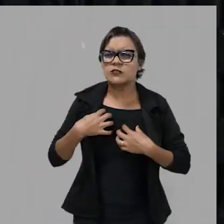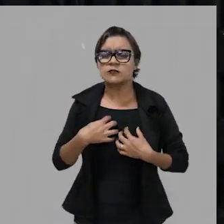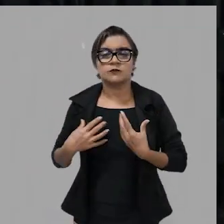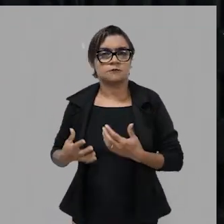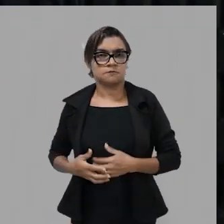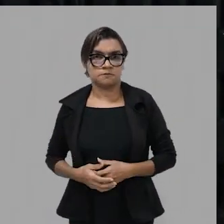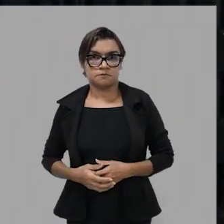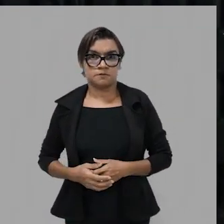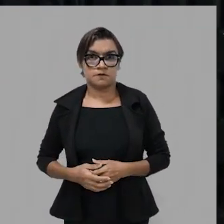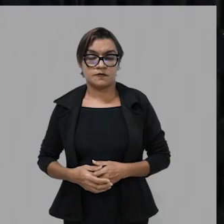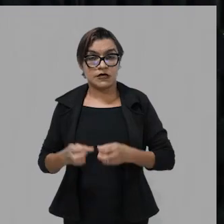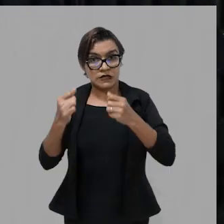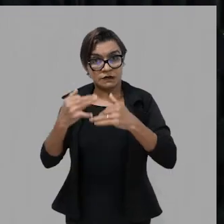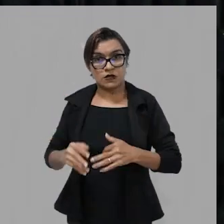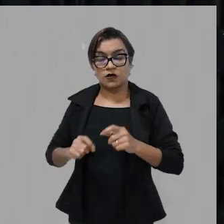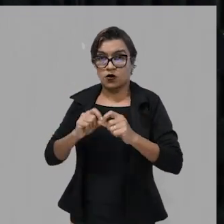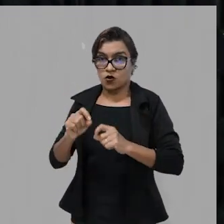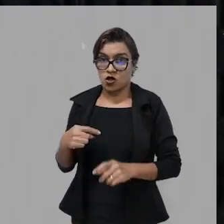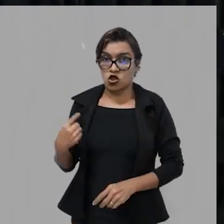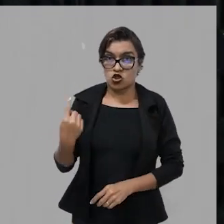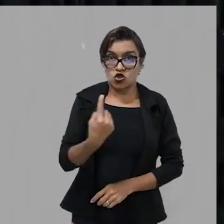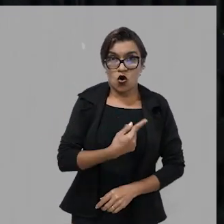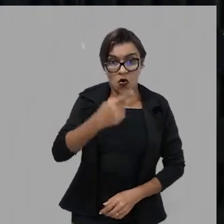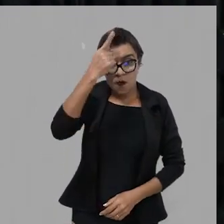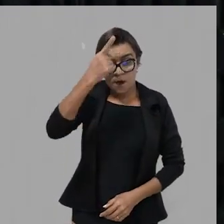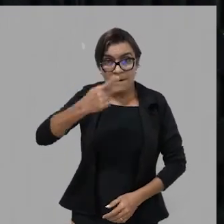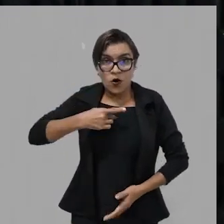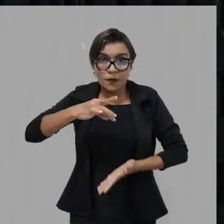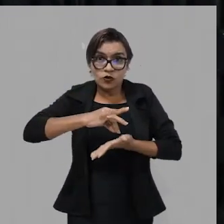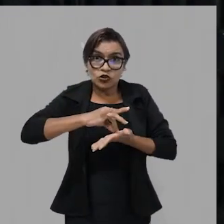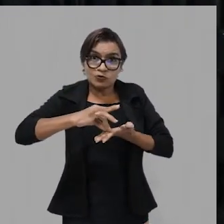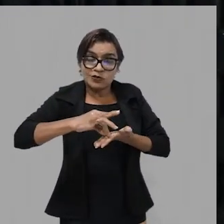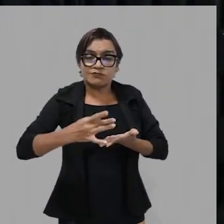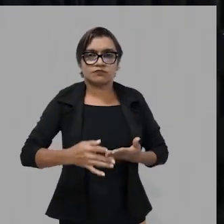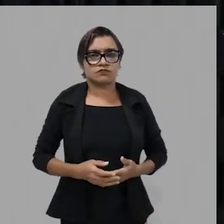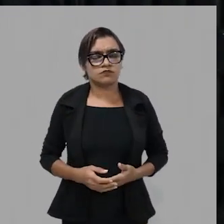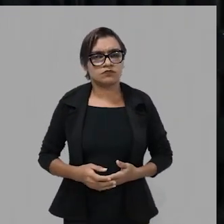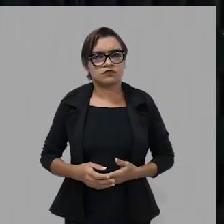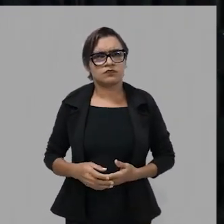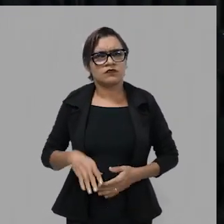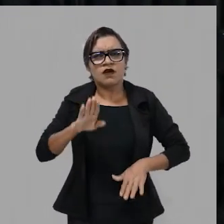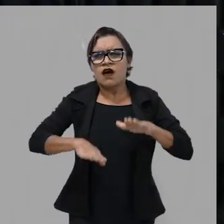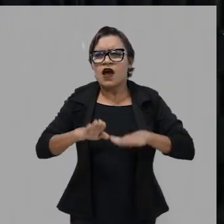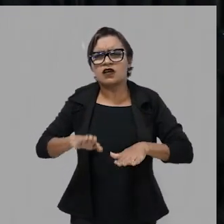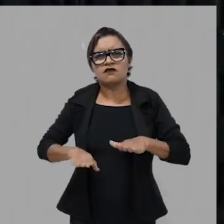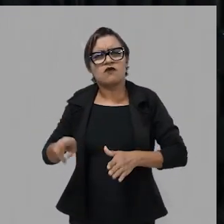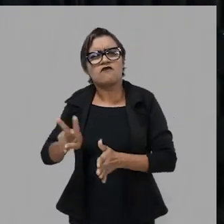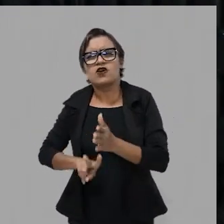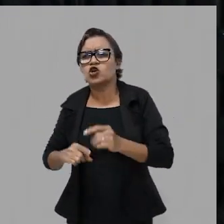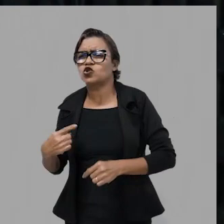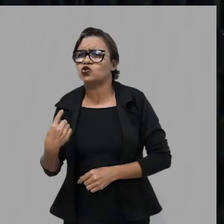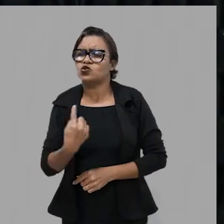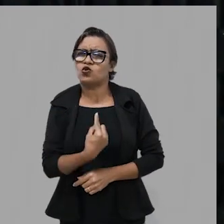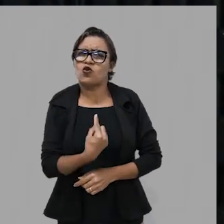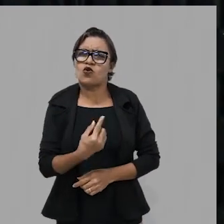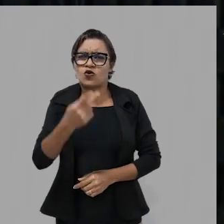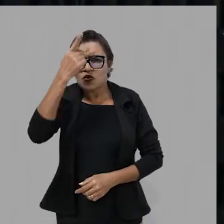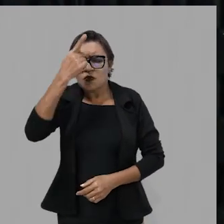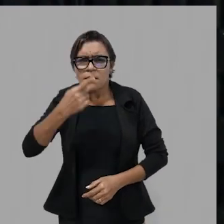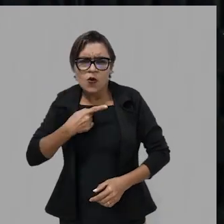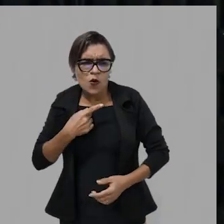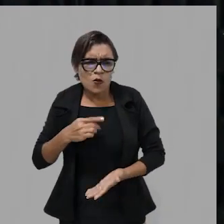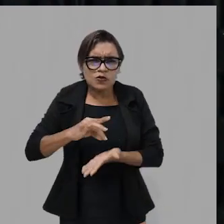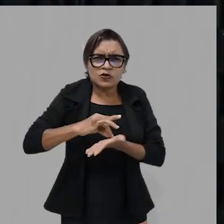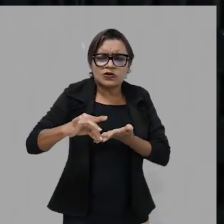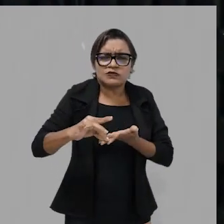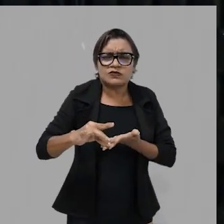ó, somos o nosso próprio inimigo, ele é o próprio inimigo dele. Então, quantas vezes nós não somos os nossos próprios